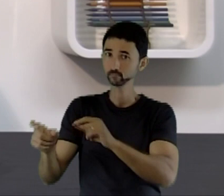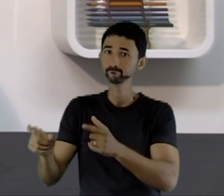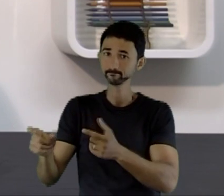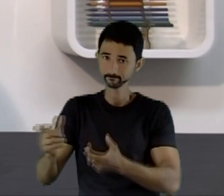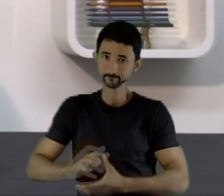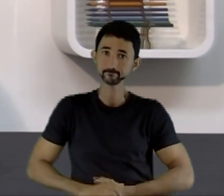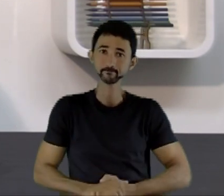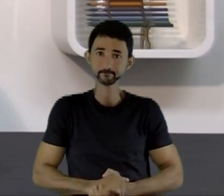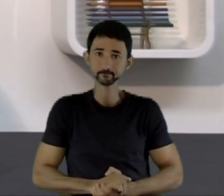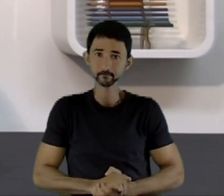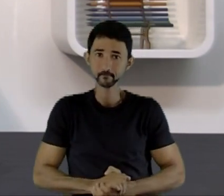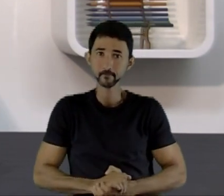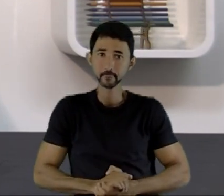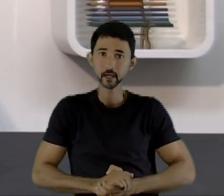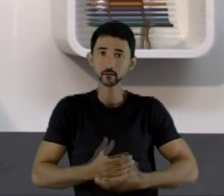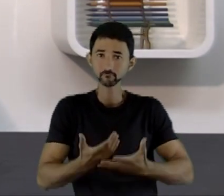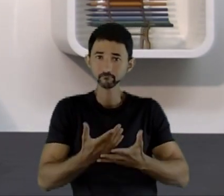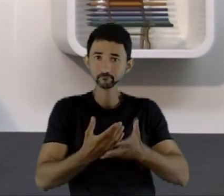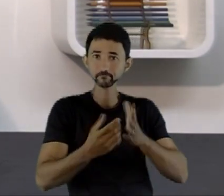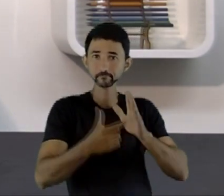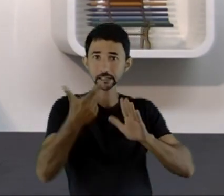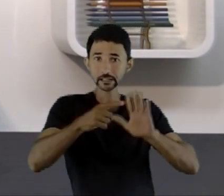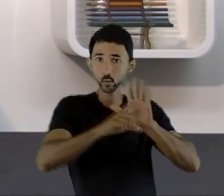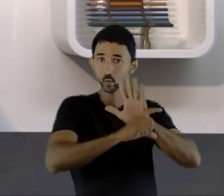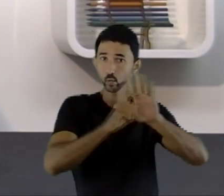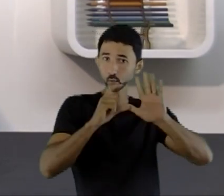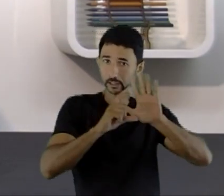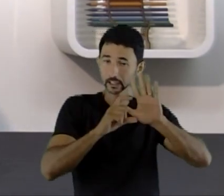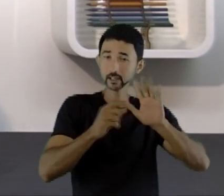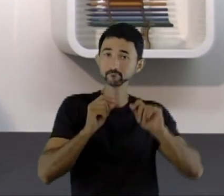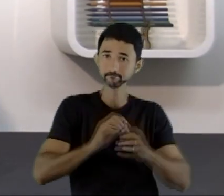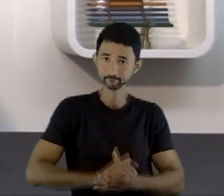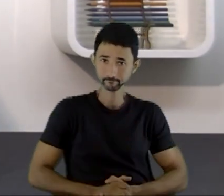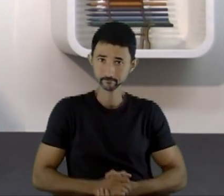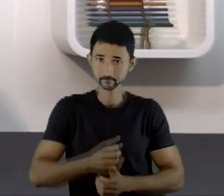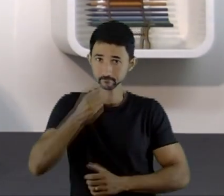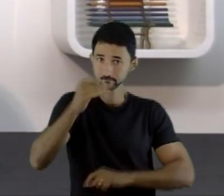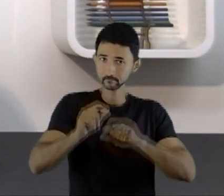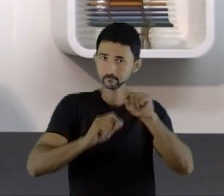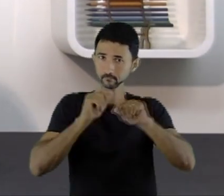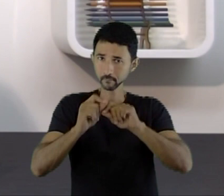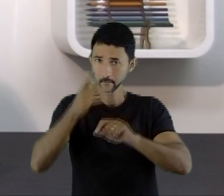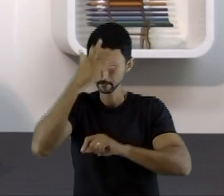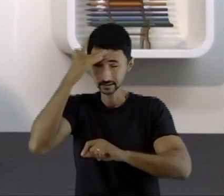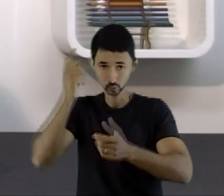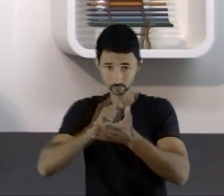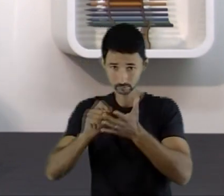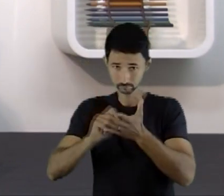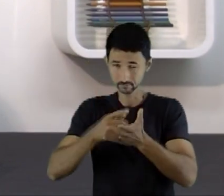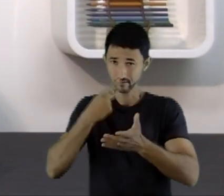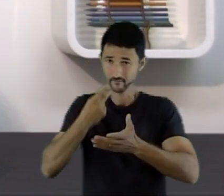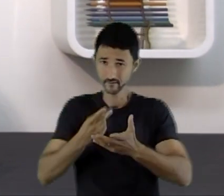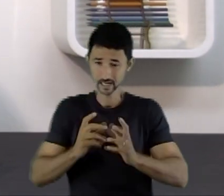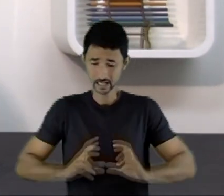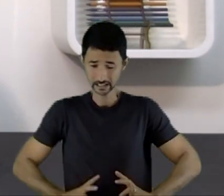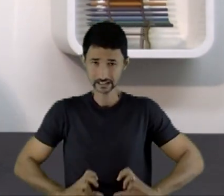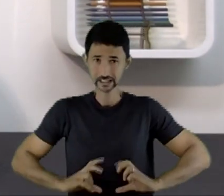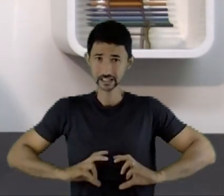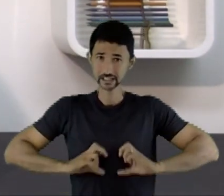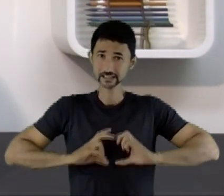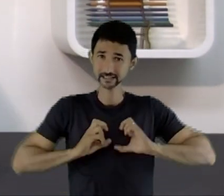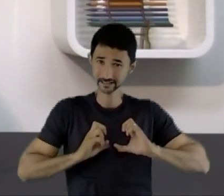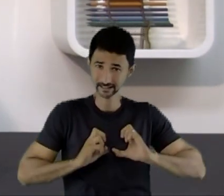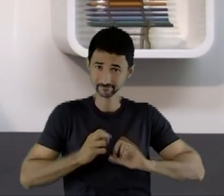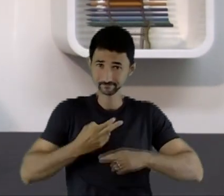Então, nesse segundo momento do texto que eu apresentei para você, quem escreveu, inclusive, diz que o câncer ele